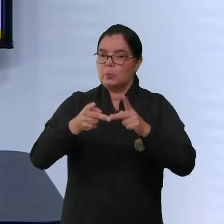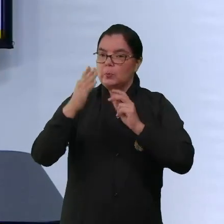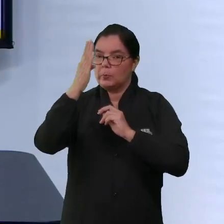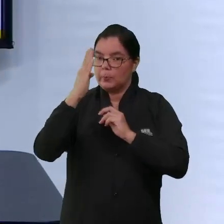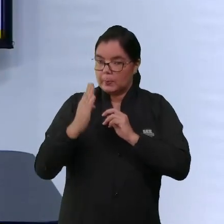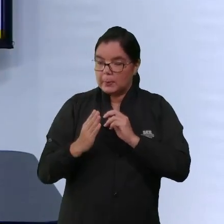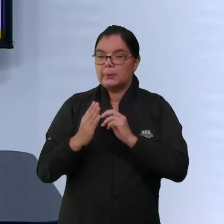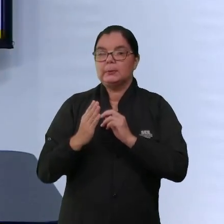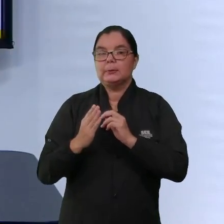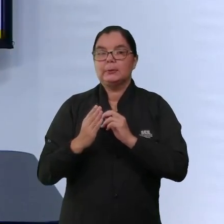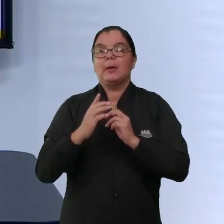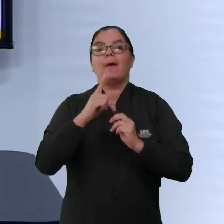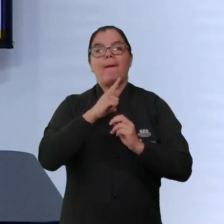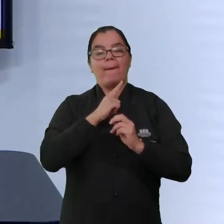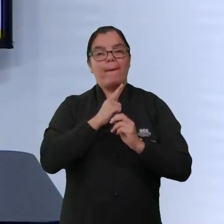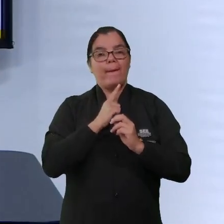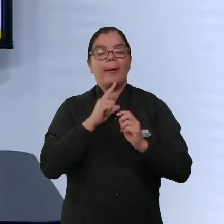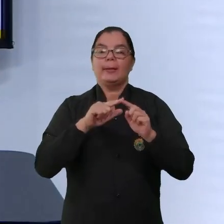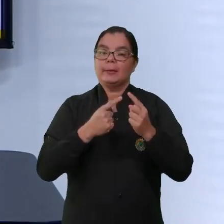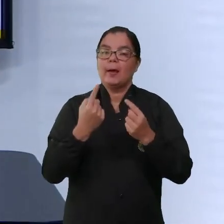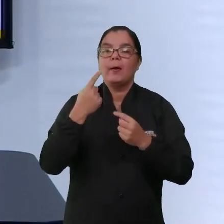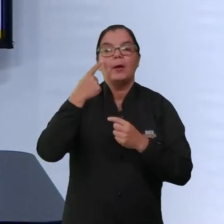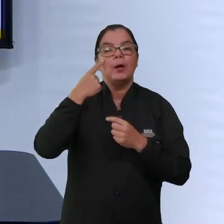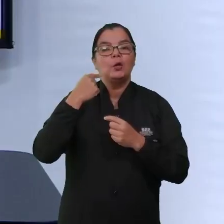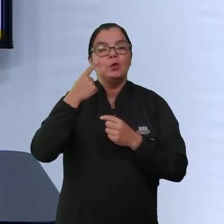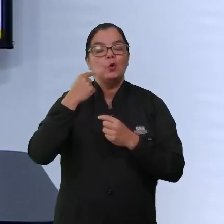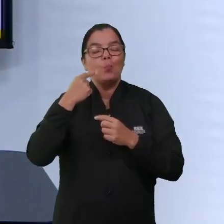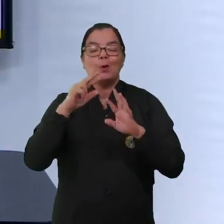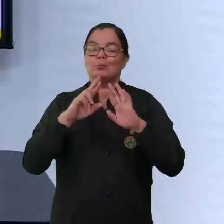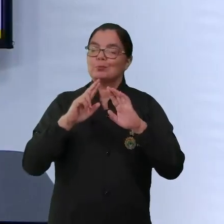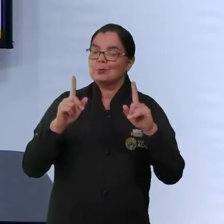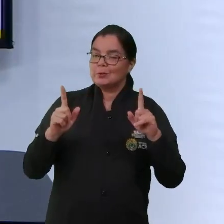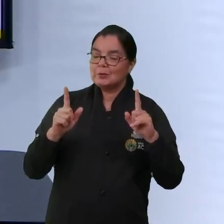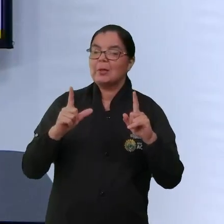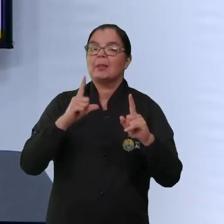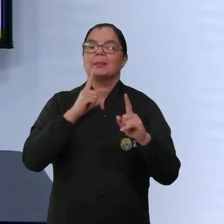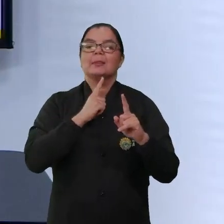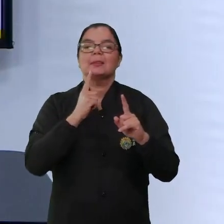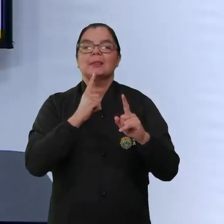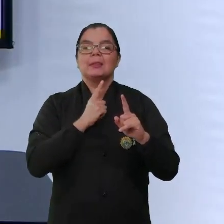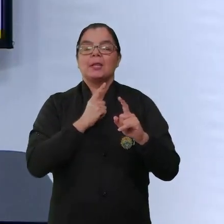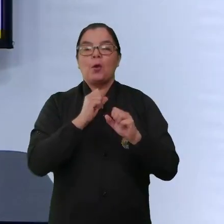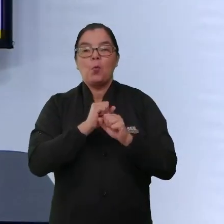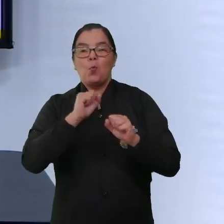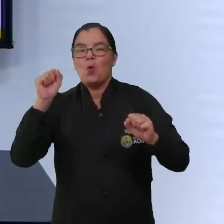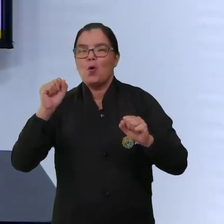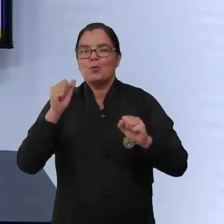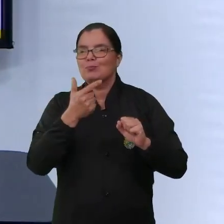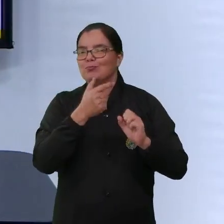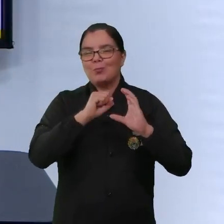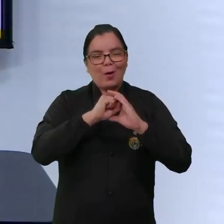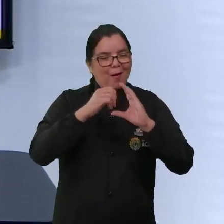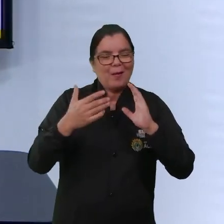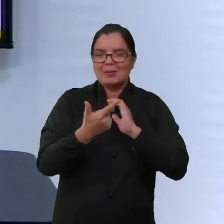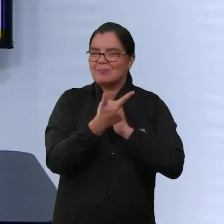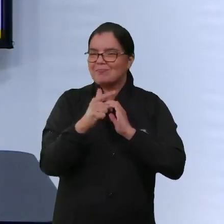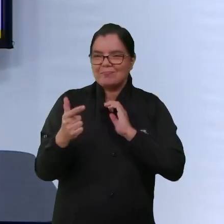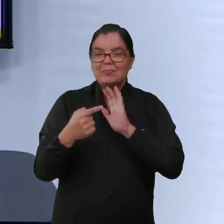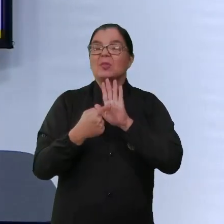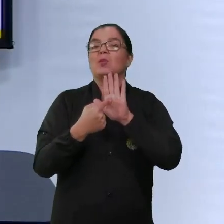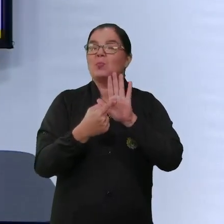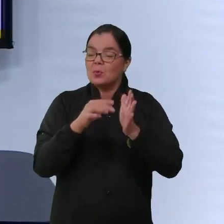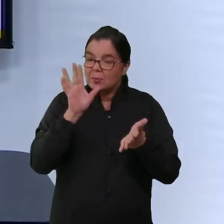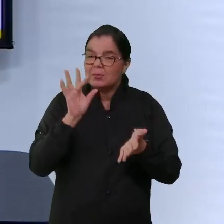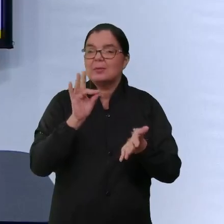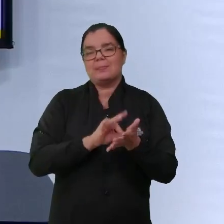forma idealizada, aqui nessa obra não. Eu tenho o herói sem nenhum caráter, é que mostra de